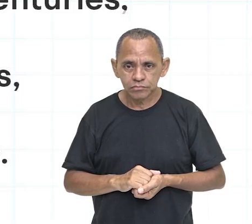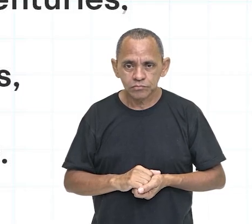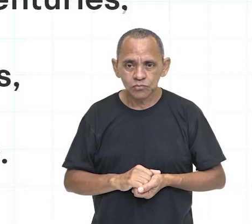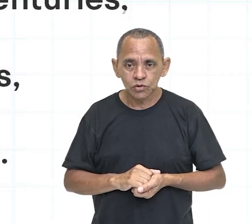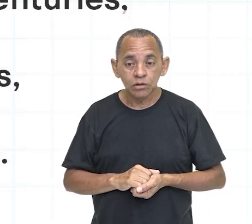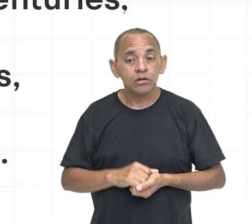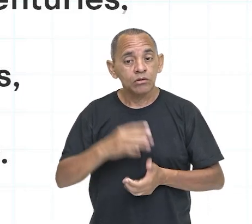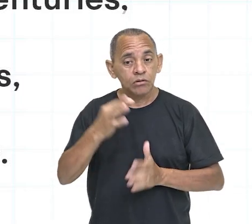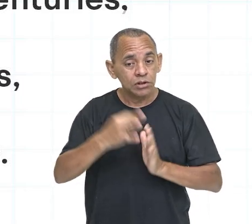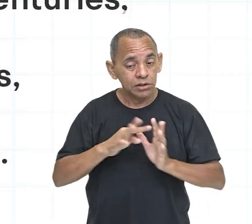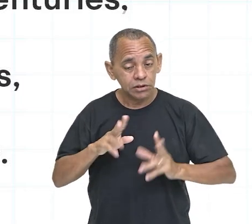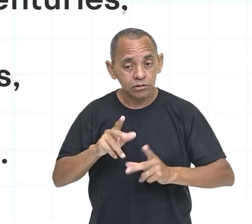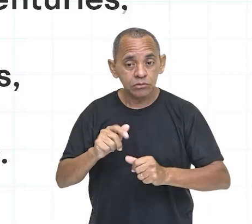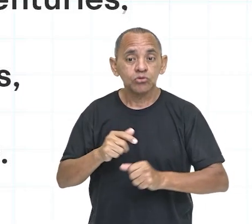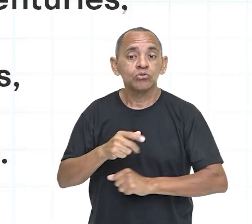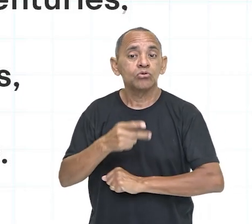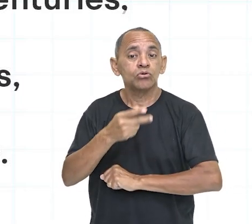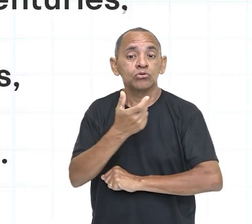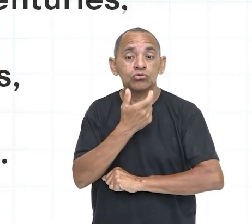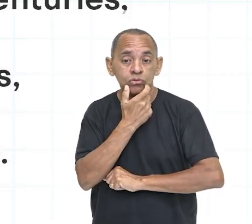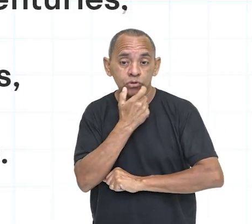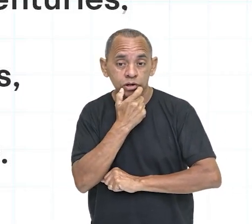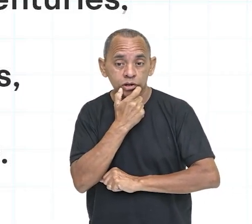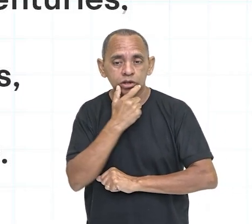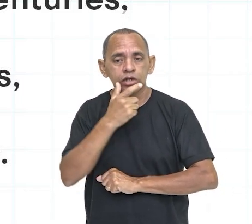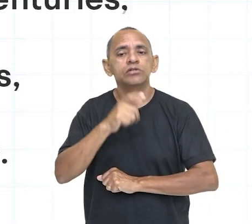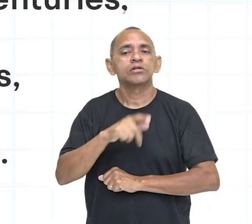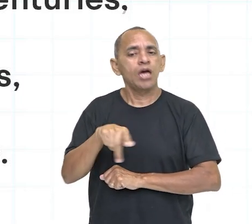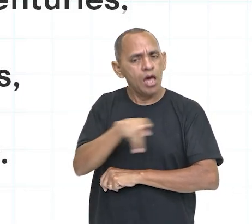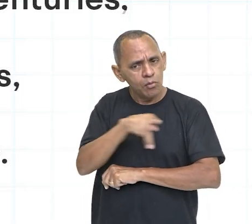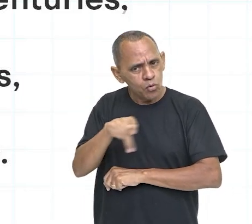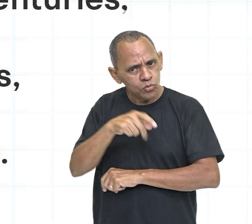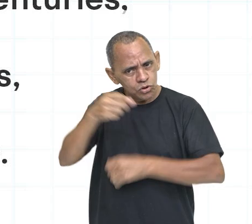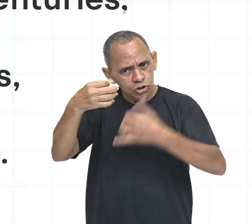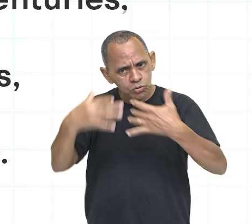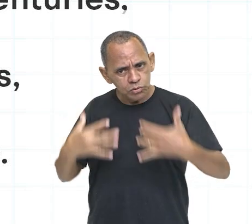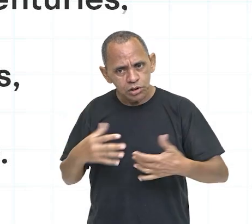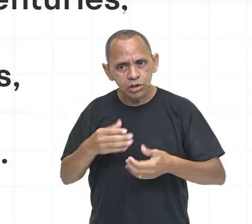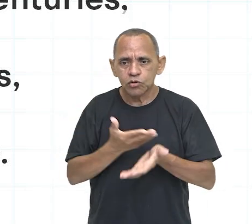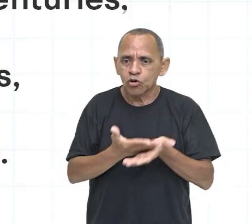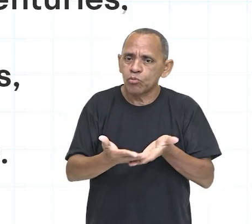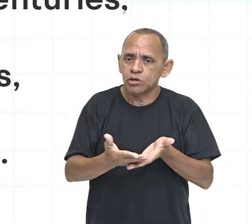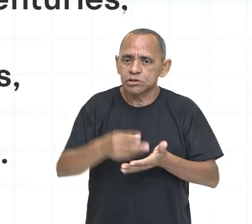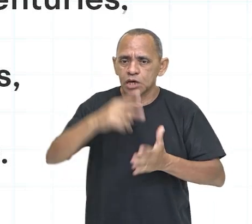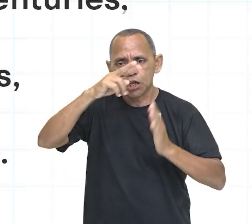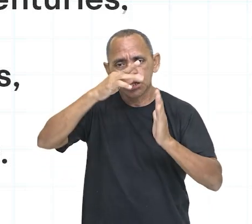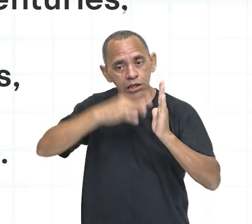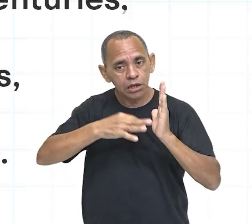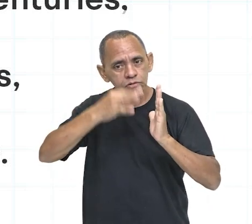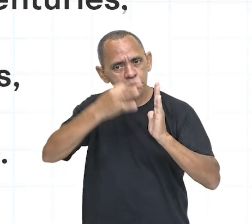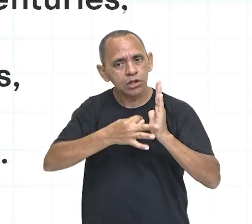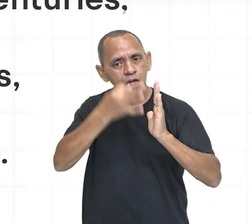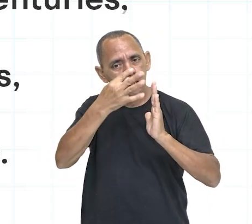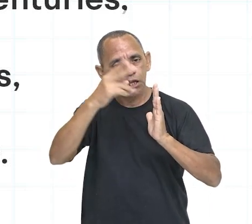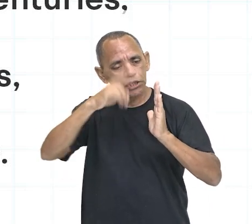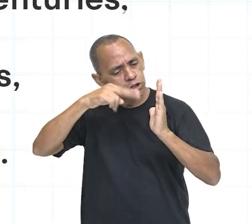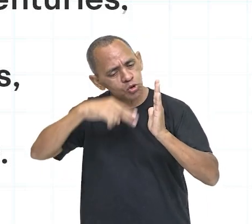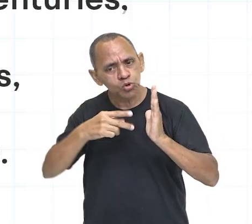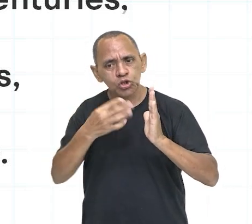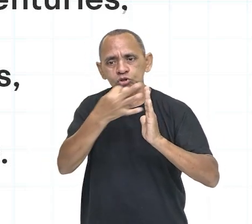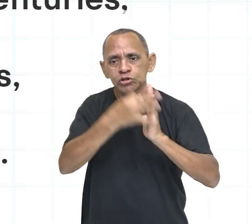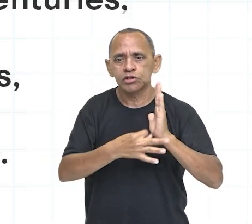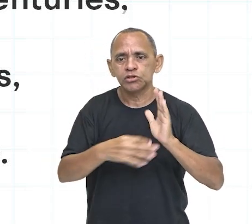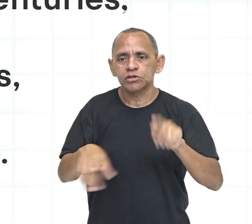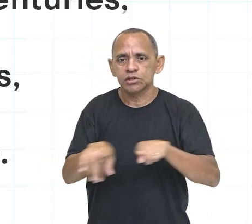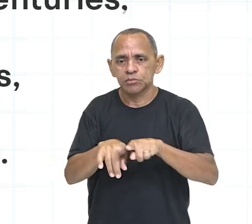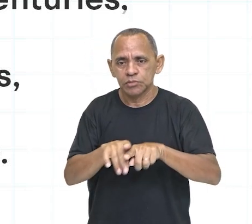A Legacy of Colonialism. E aí eu vou iniciar a leitura aqui junto com vocês. The